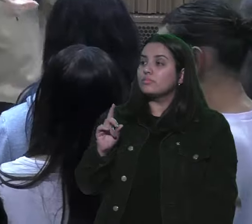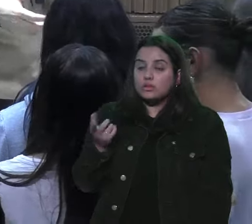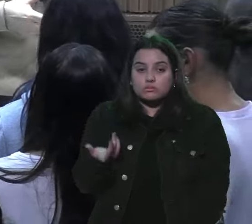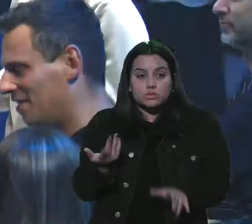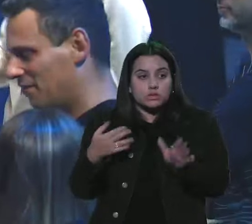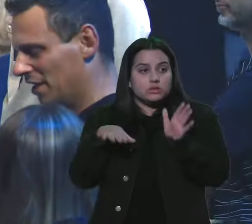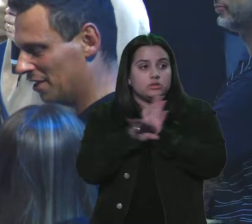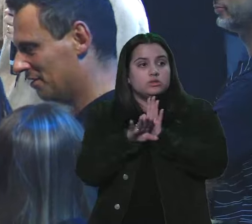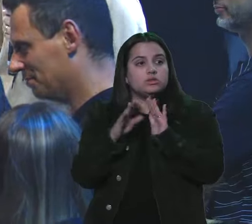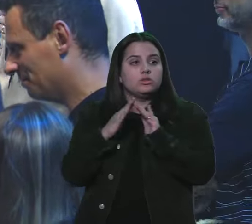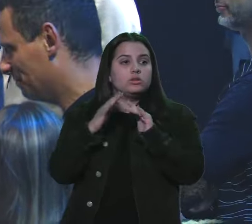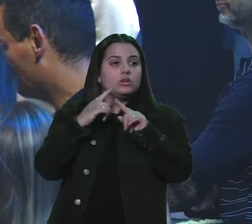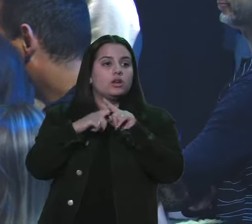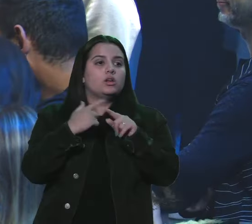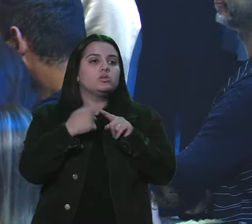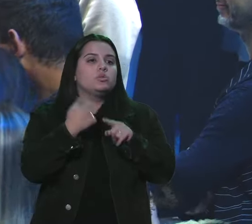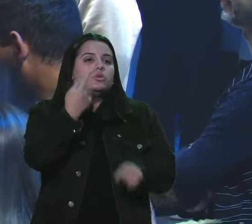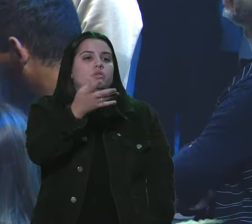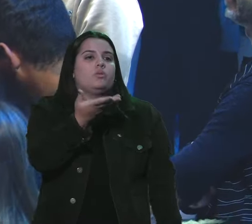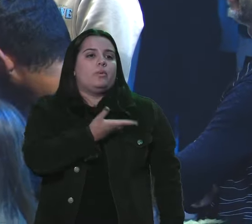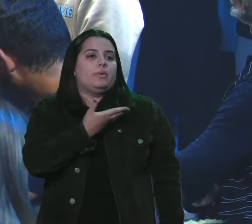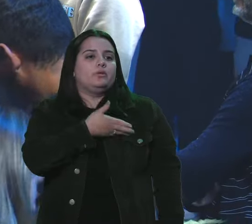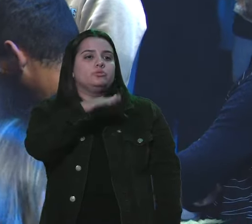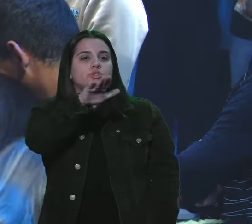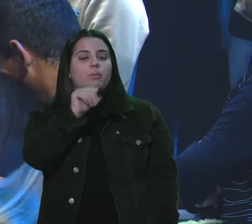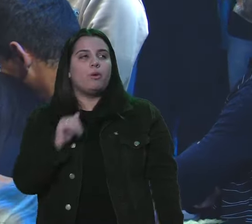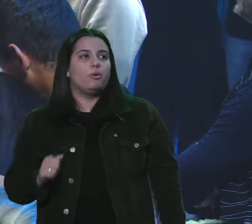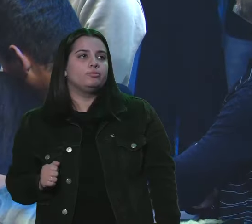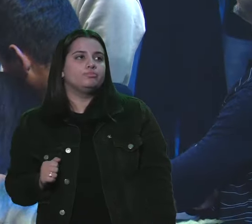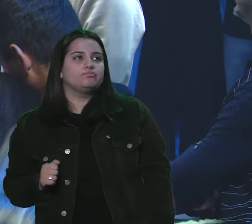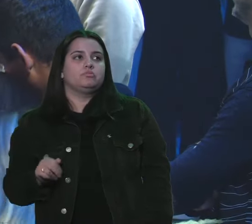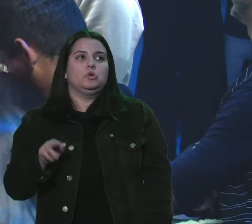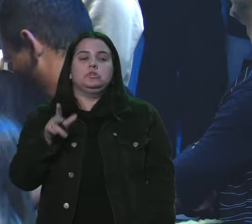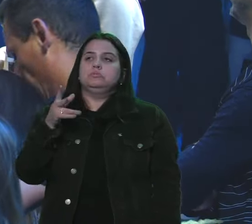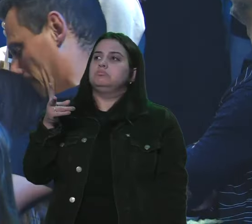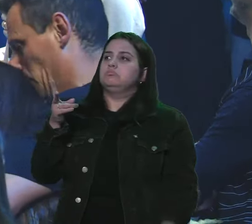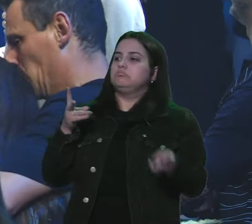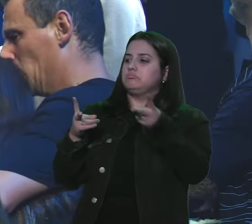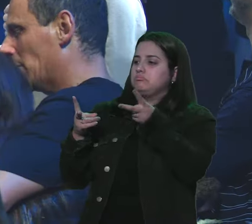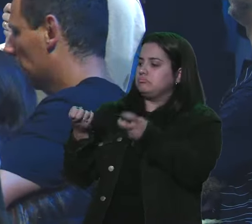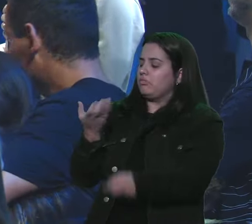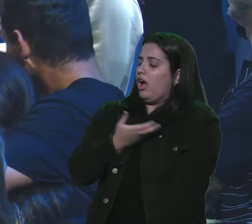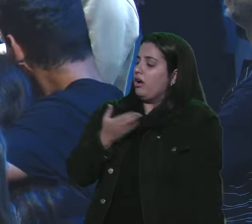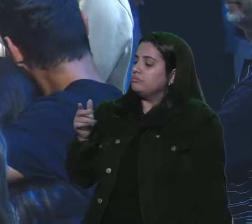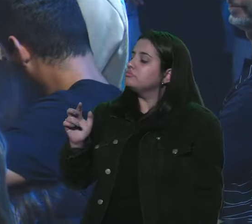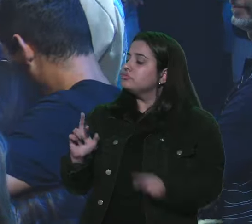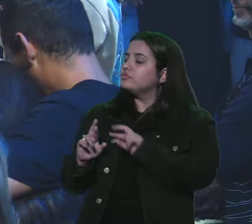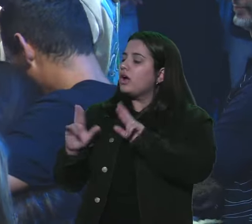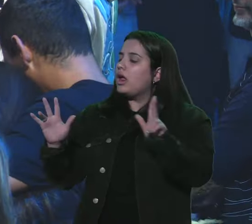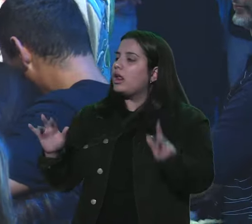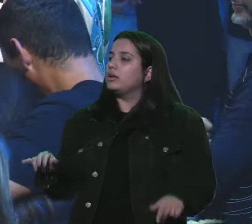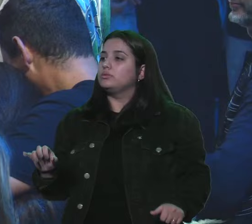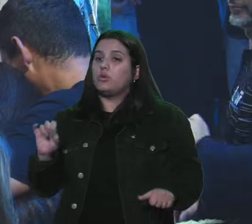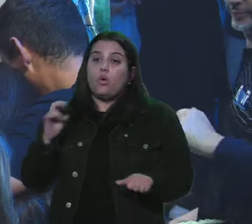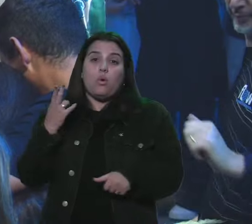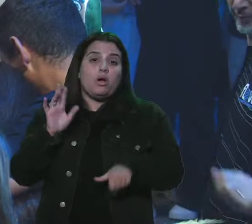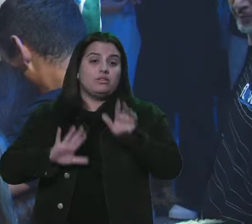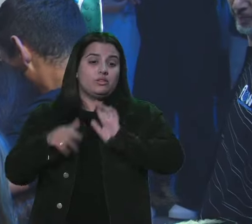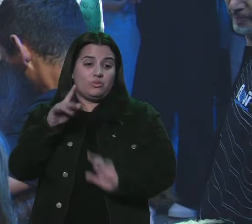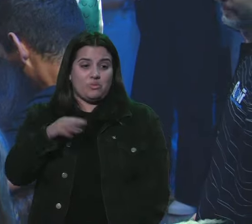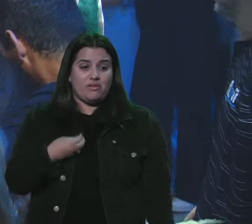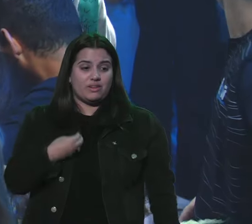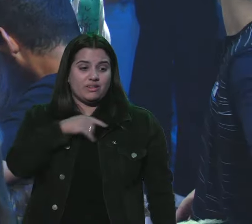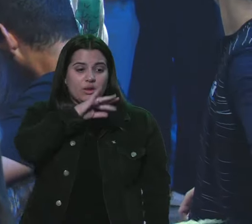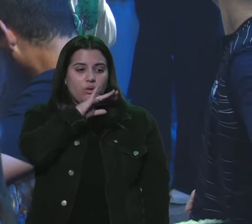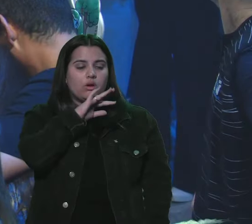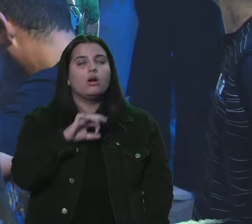porque seu amigo te chamou, você viu algo diferente nele, ou às vezes sua vida estava tão ruim